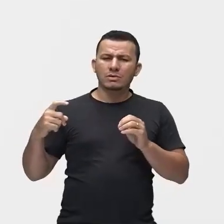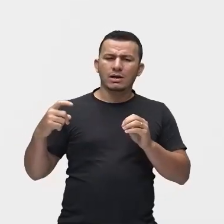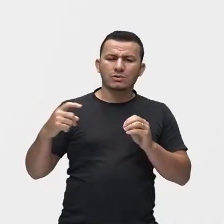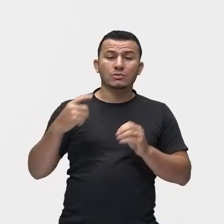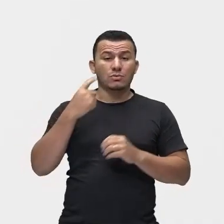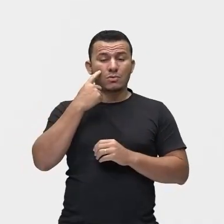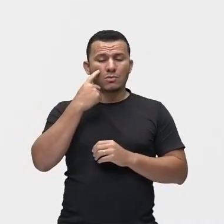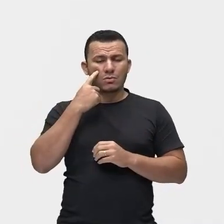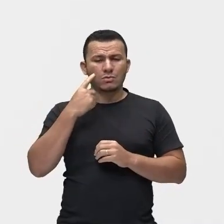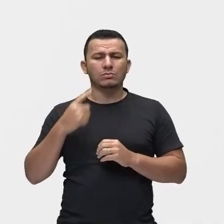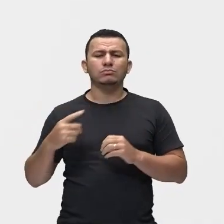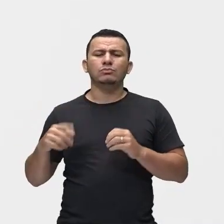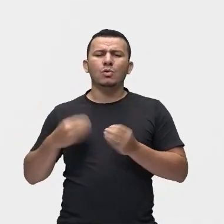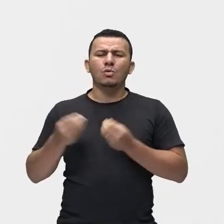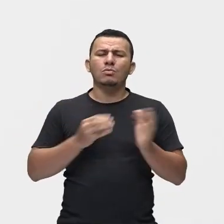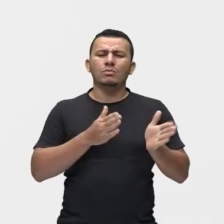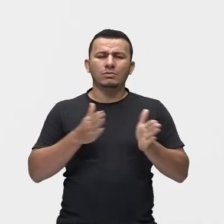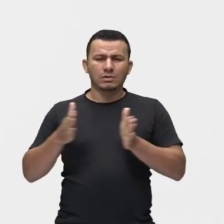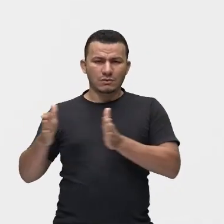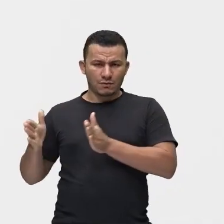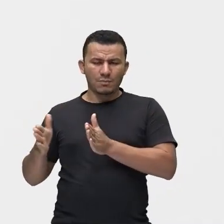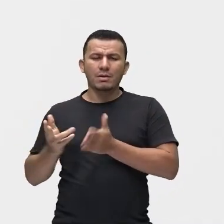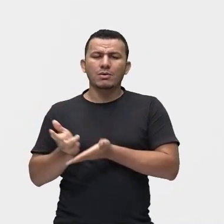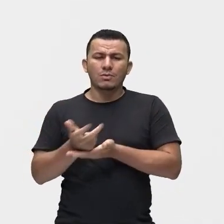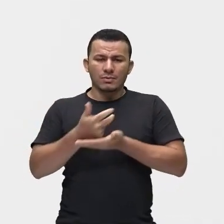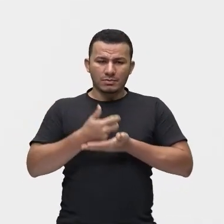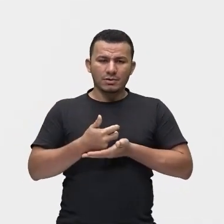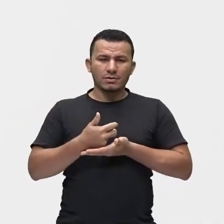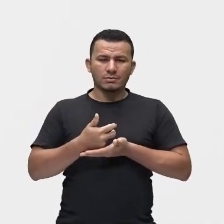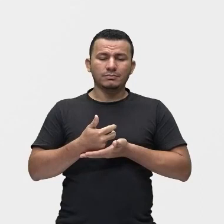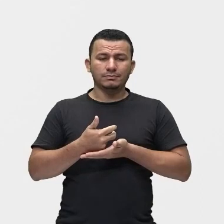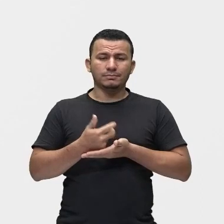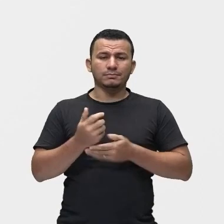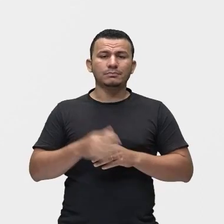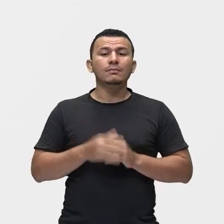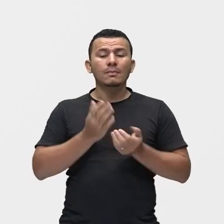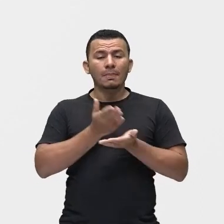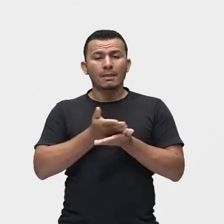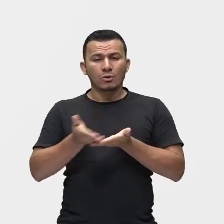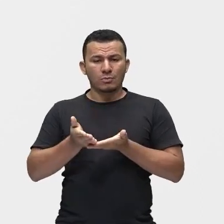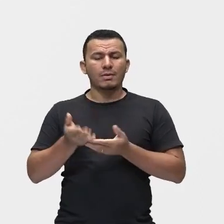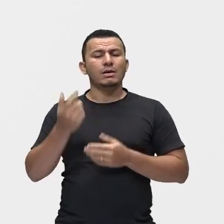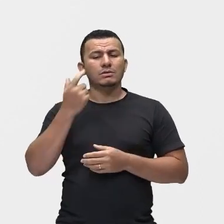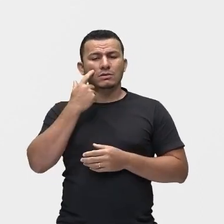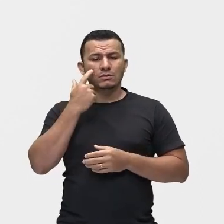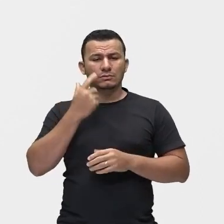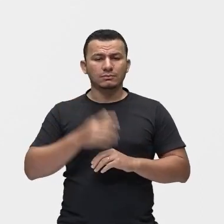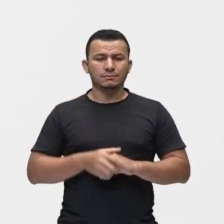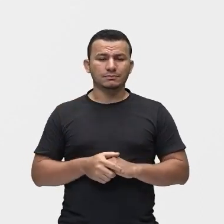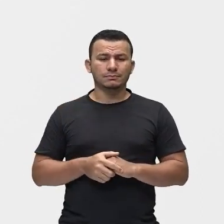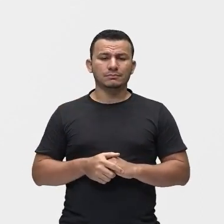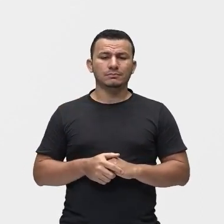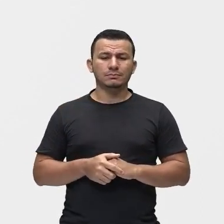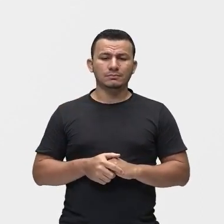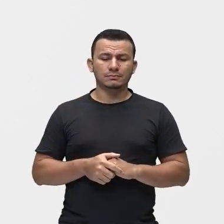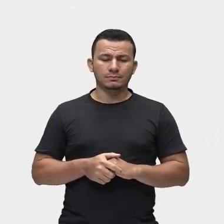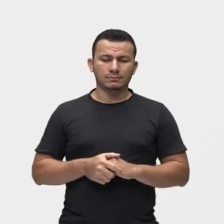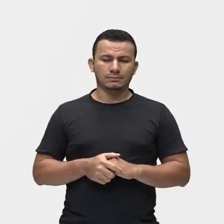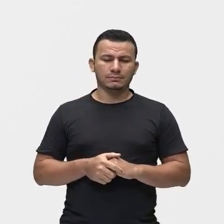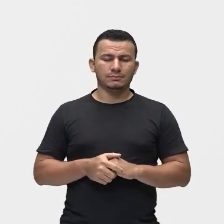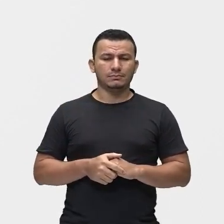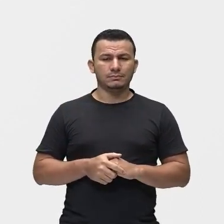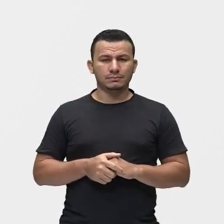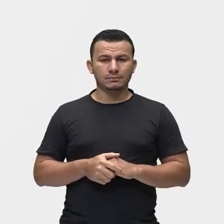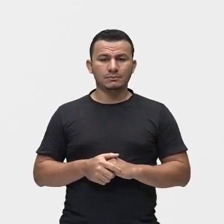útero. Esse desenvolvimento embrionário humano, ele começa, aí vocês estão vendo, né,